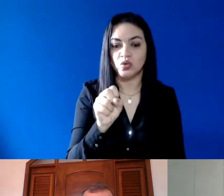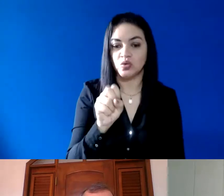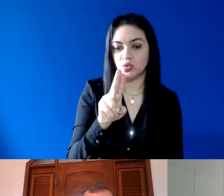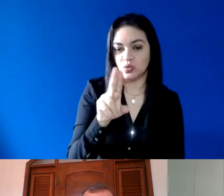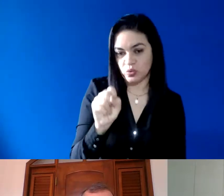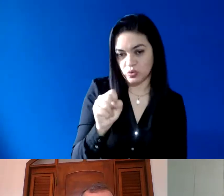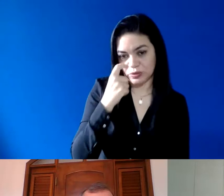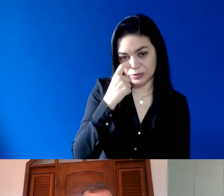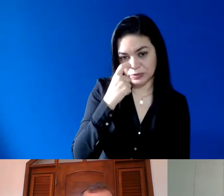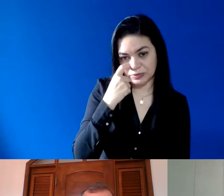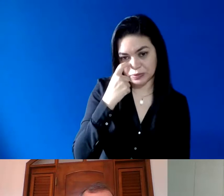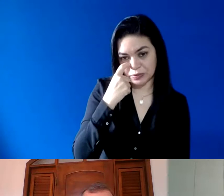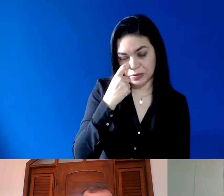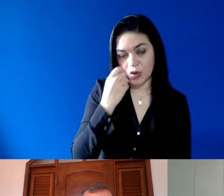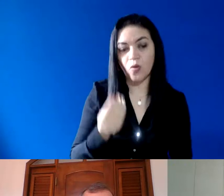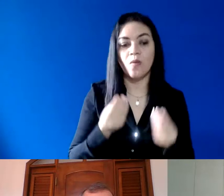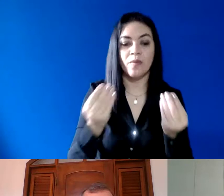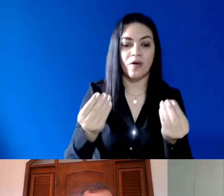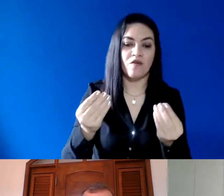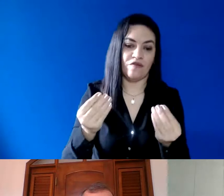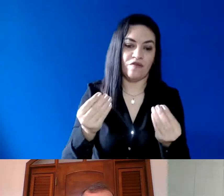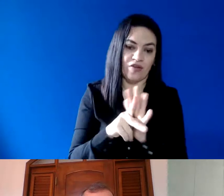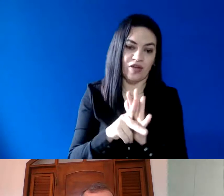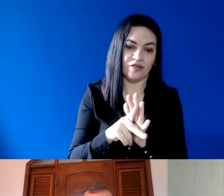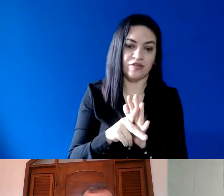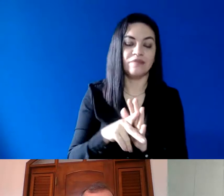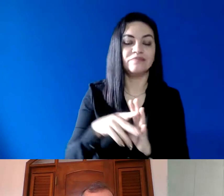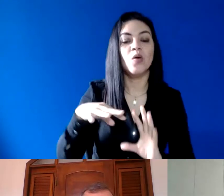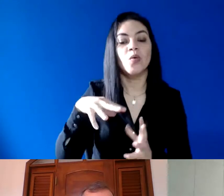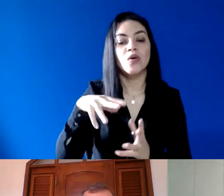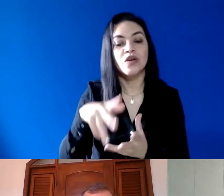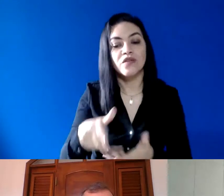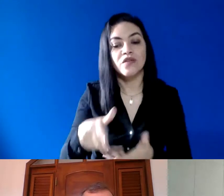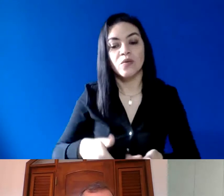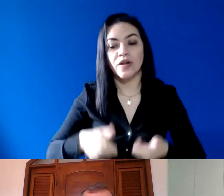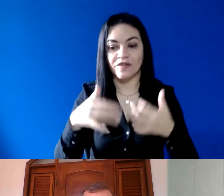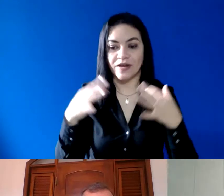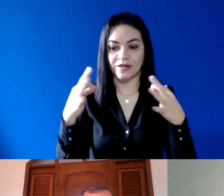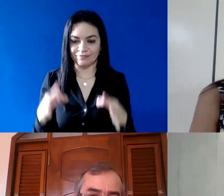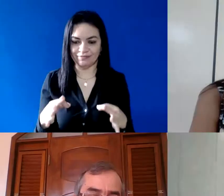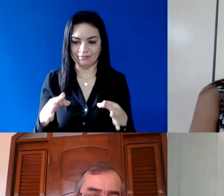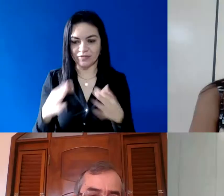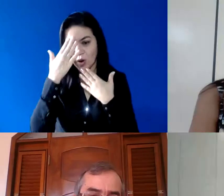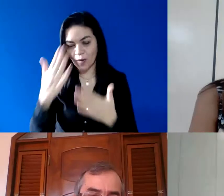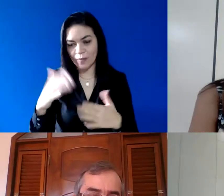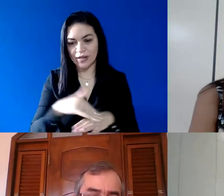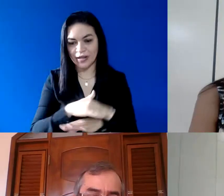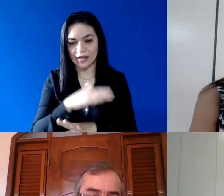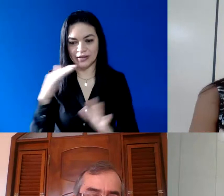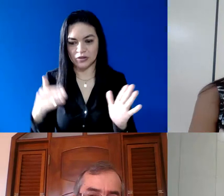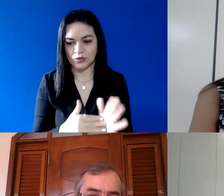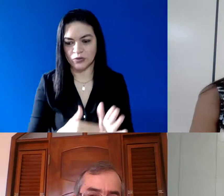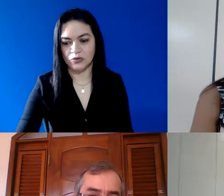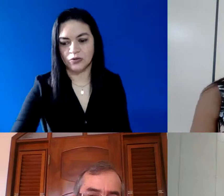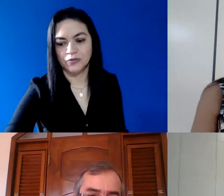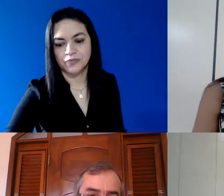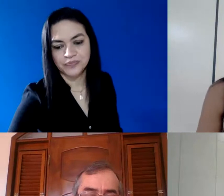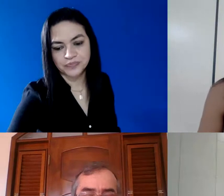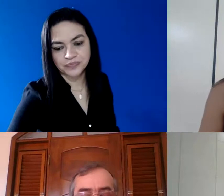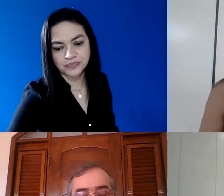uma oferta universal e devendo ser qualificada e efetiva. Obrigada a todos e um grande